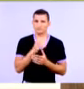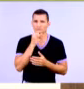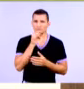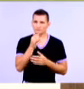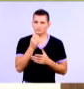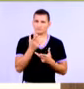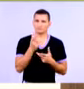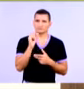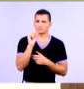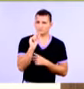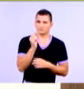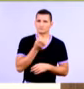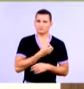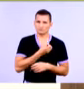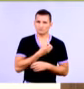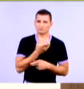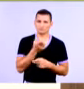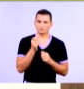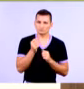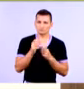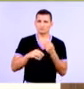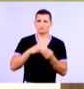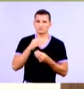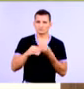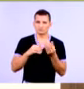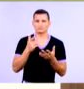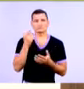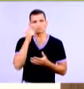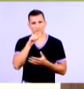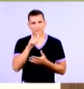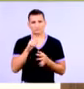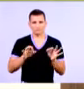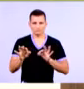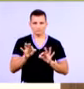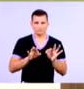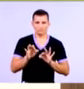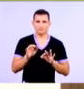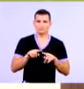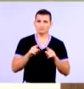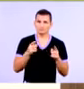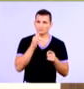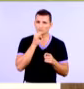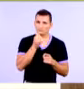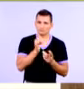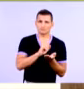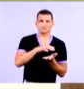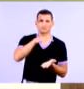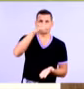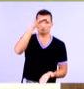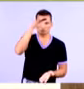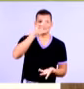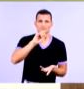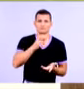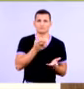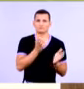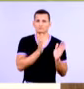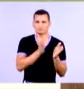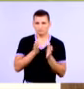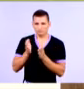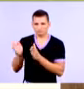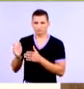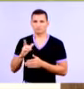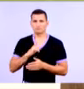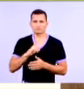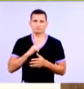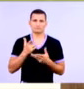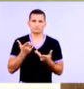aqui com poucos elementos na mesa, pode estar bagunçado o que a gente acha. Agora estamos trabalhando com uma pilha de processos, sabe, que temos que